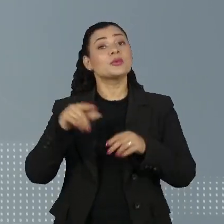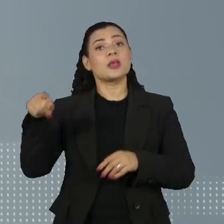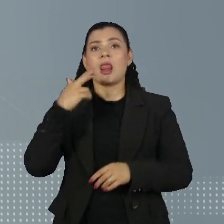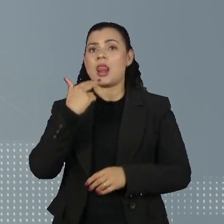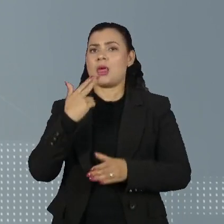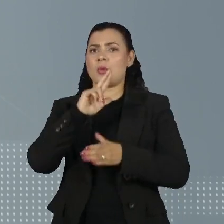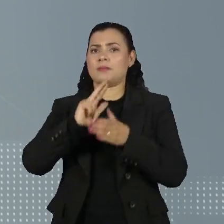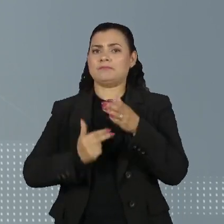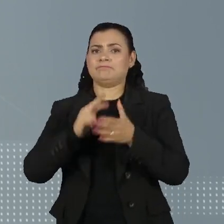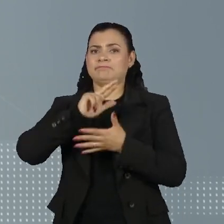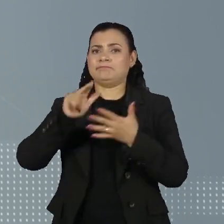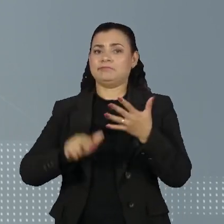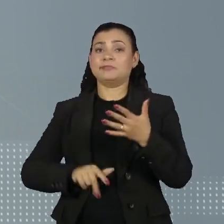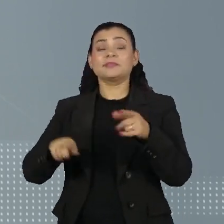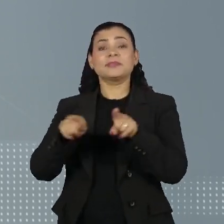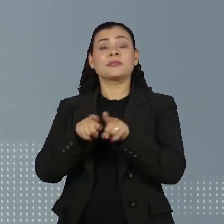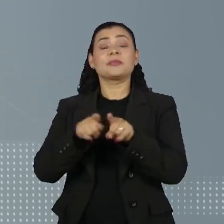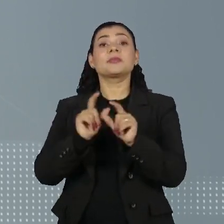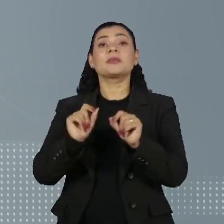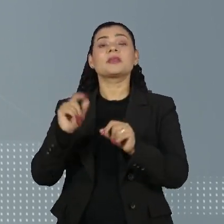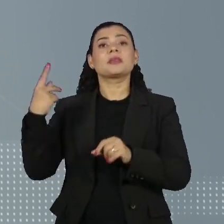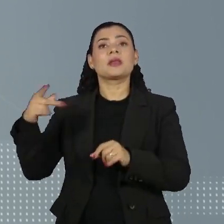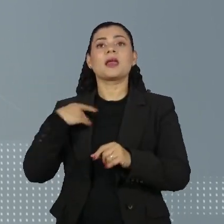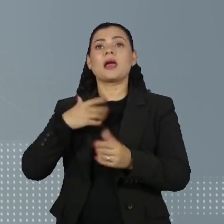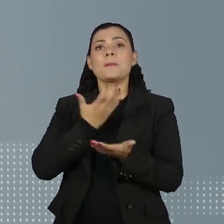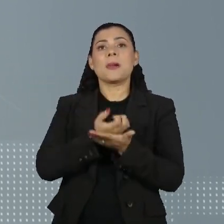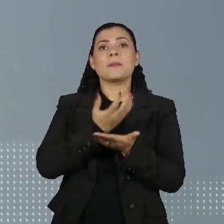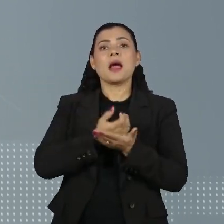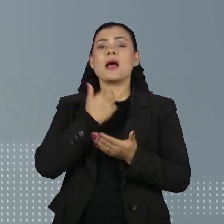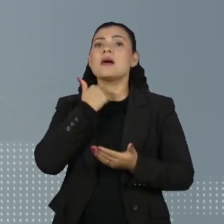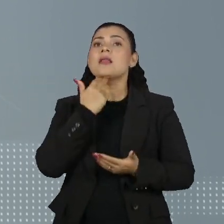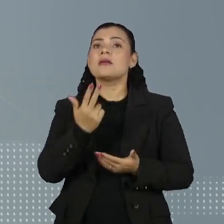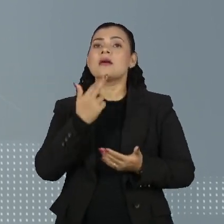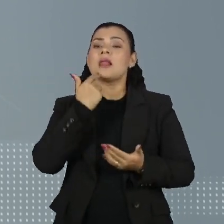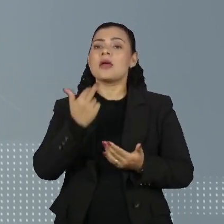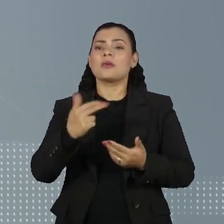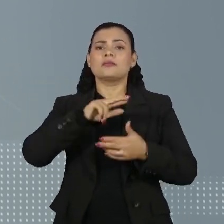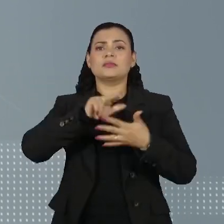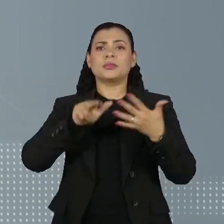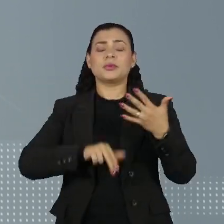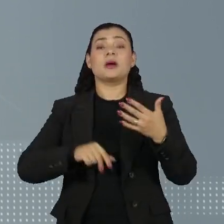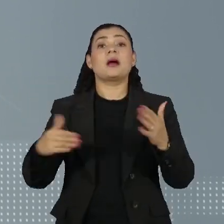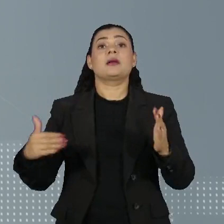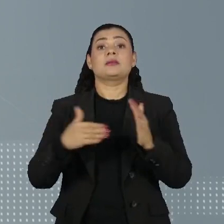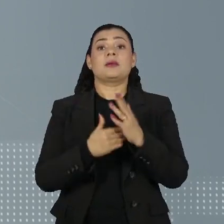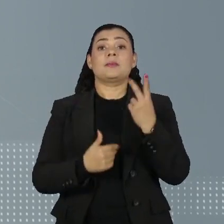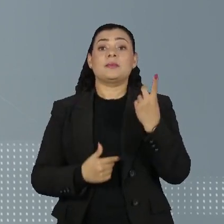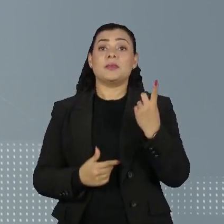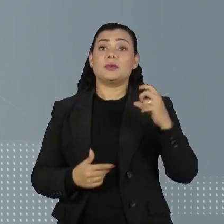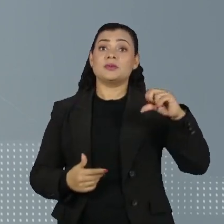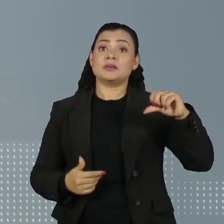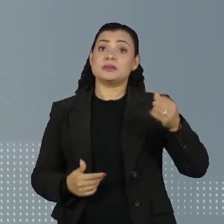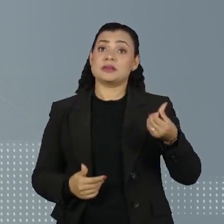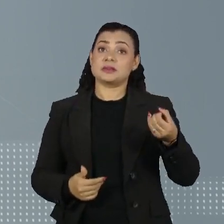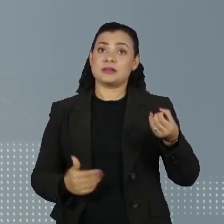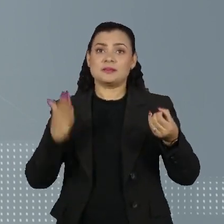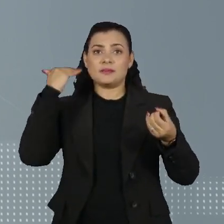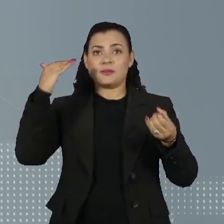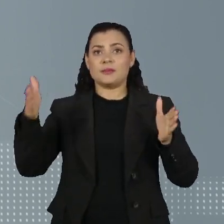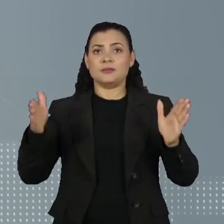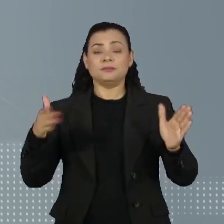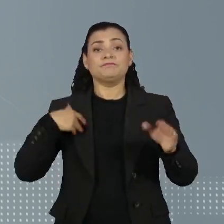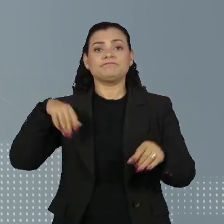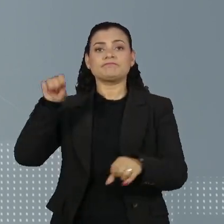Poliglota, a artista gravou em vários idiomas e esteve em evidência até meados da década de 1960, quando fez